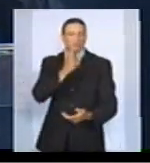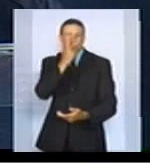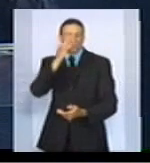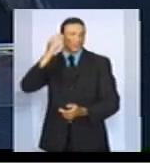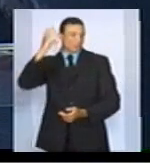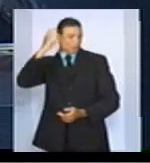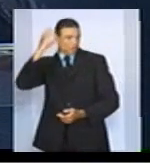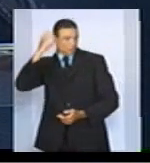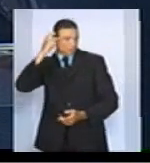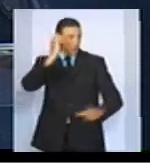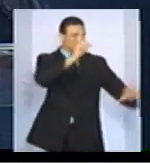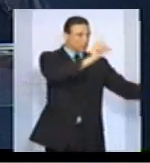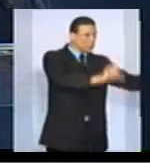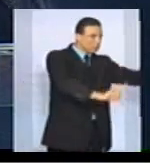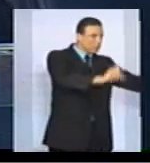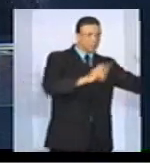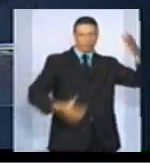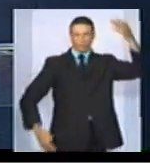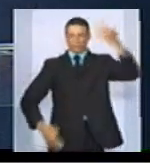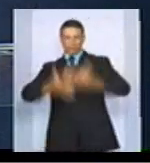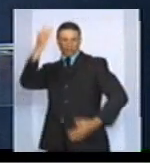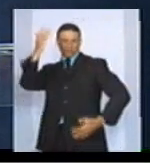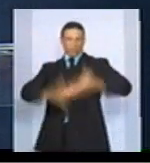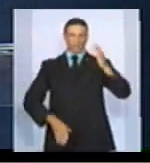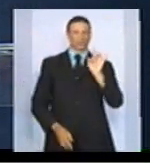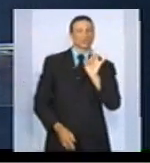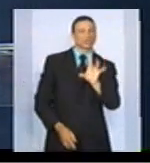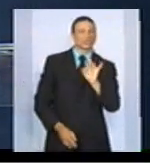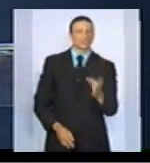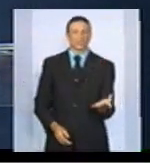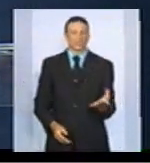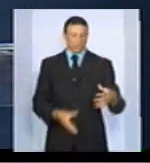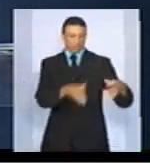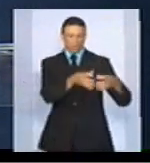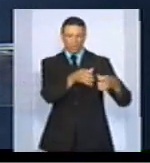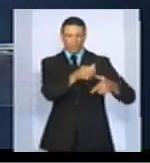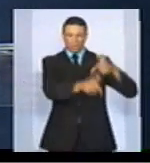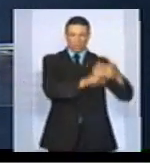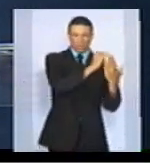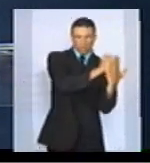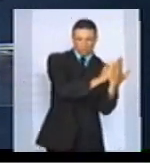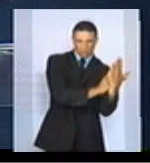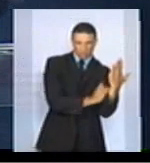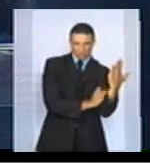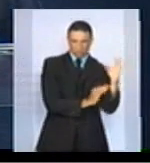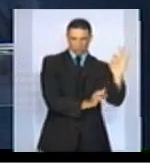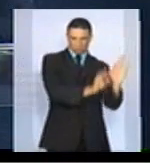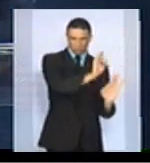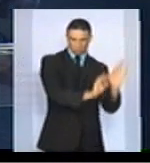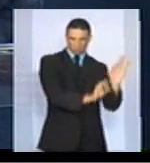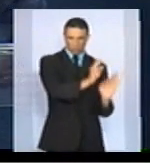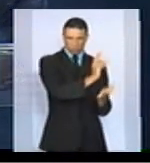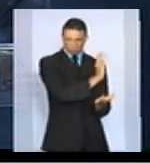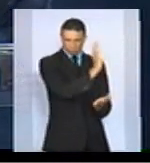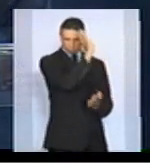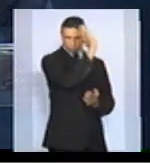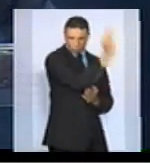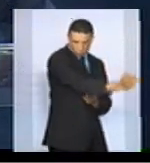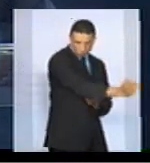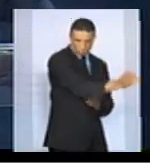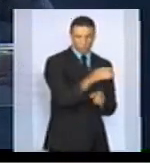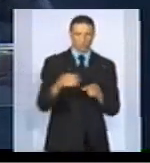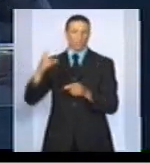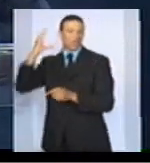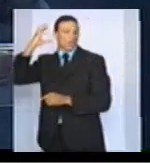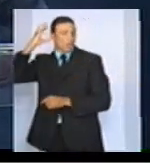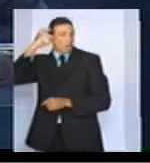Por que confunde esse modelo porque a programadora tem uma programação verticalizada e segmentada e a Rádio Difusora